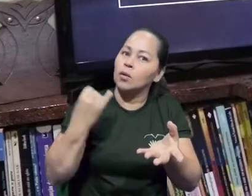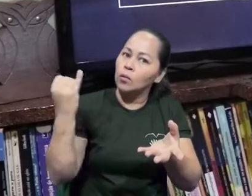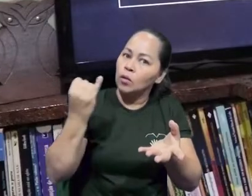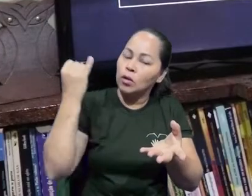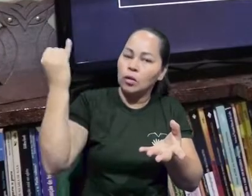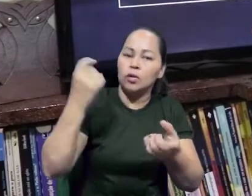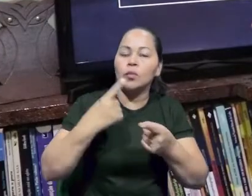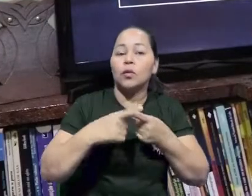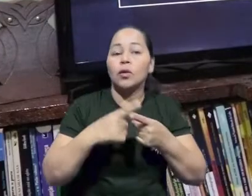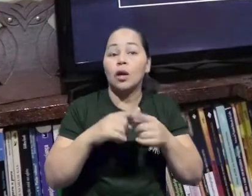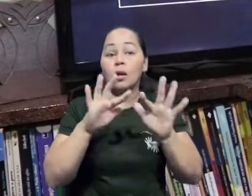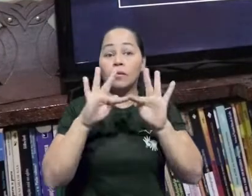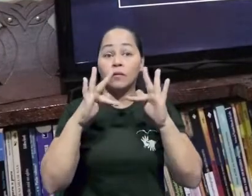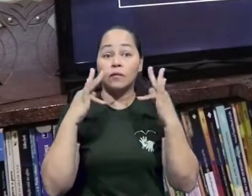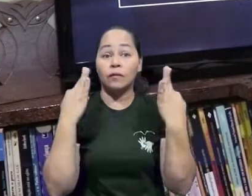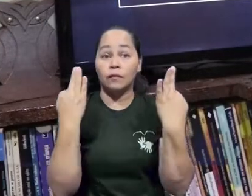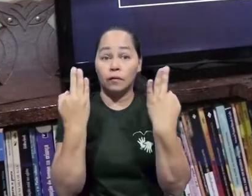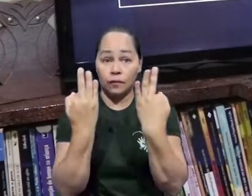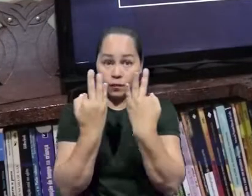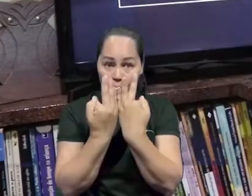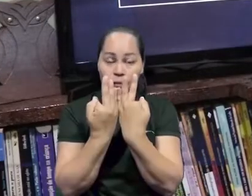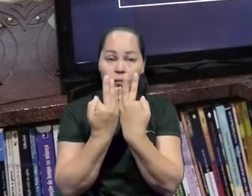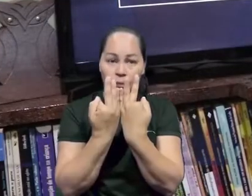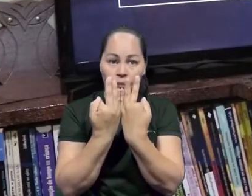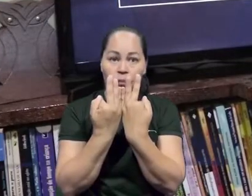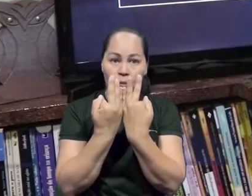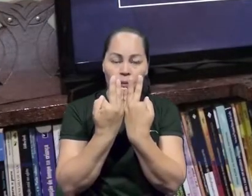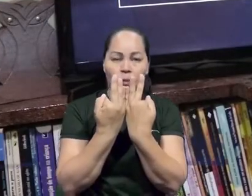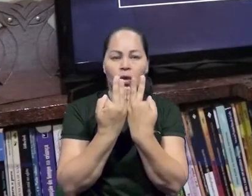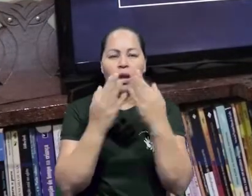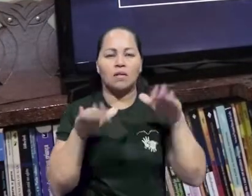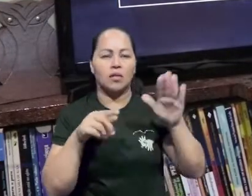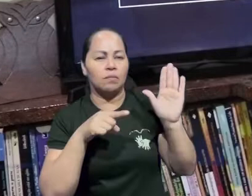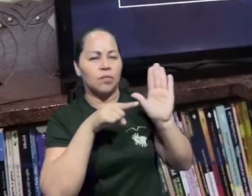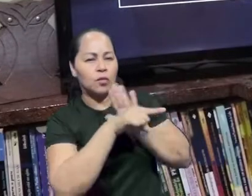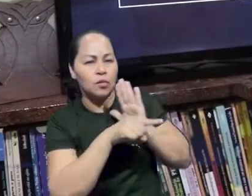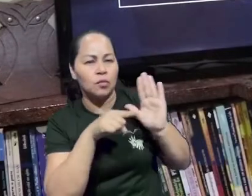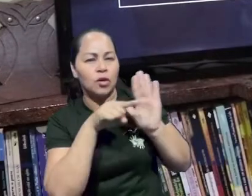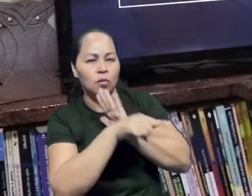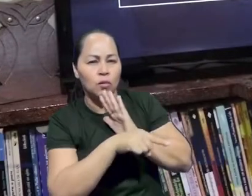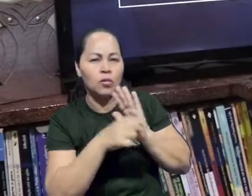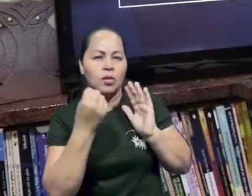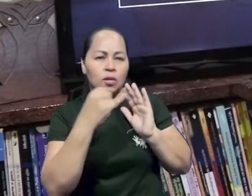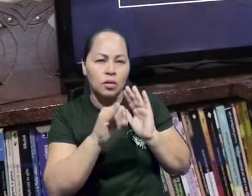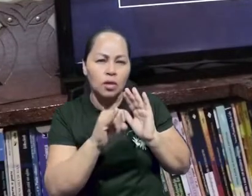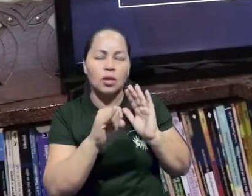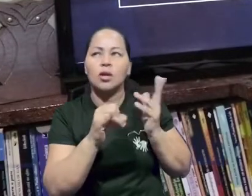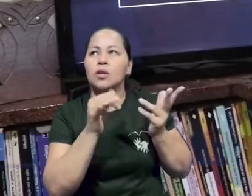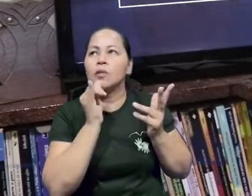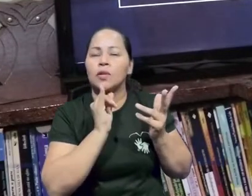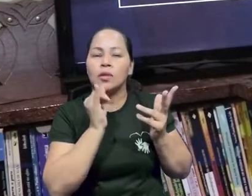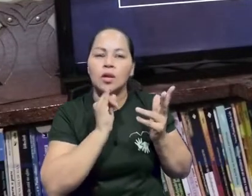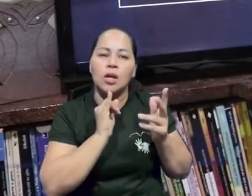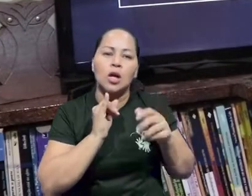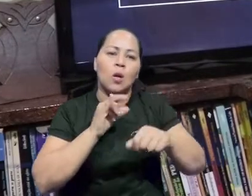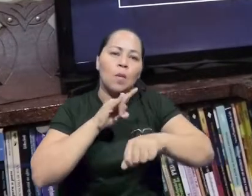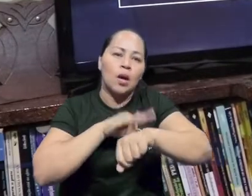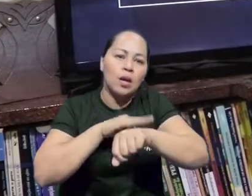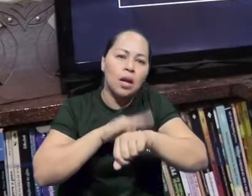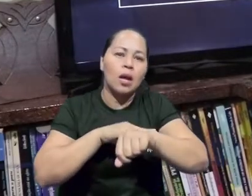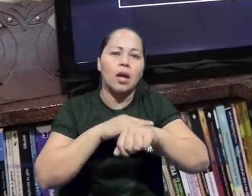né? Quando a família já vem, a gente já consegue questionar se toma banho sozinho, se usa o banheiro, se ele se limpa.